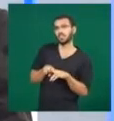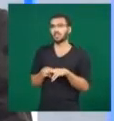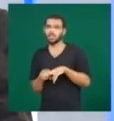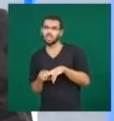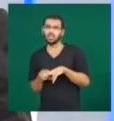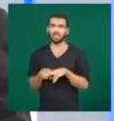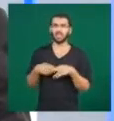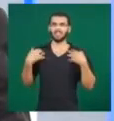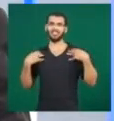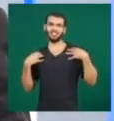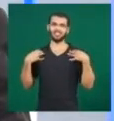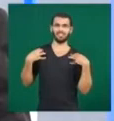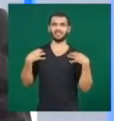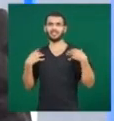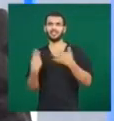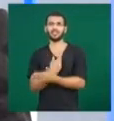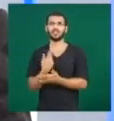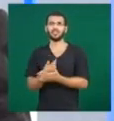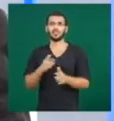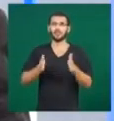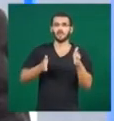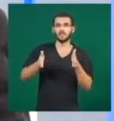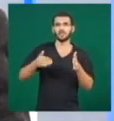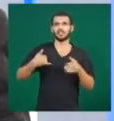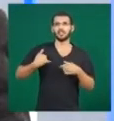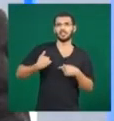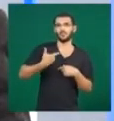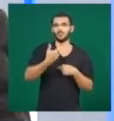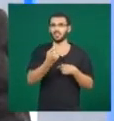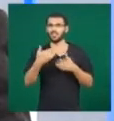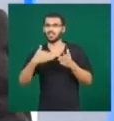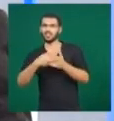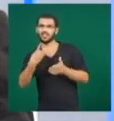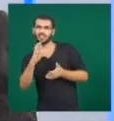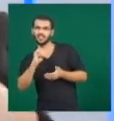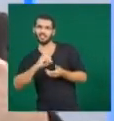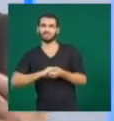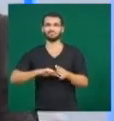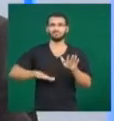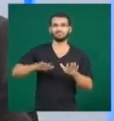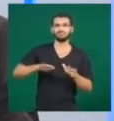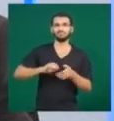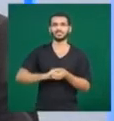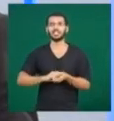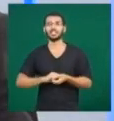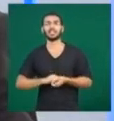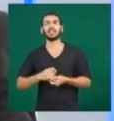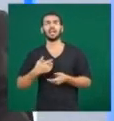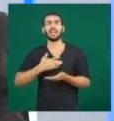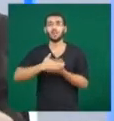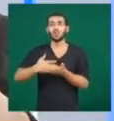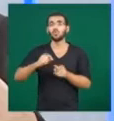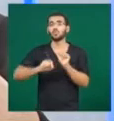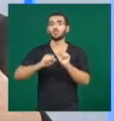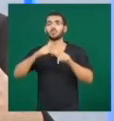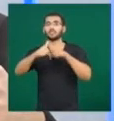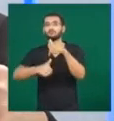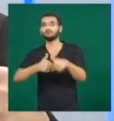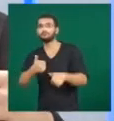ali na segunda, terceira década de vida, né? Que é quando a gente começa a trabalhar, quando a gente